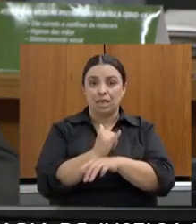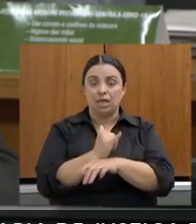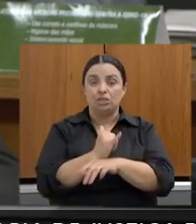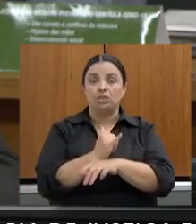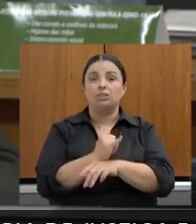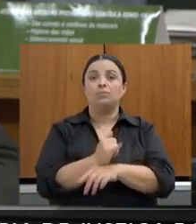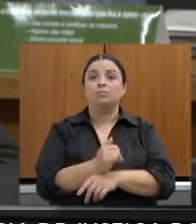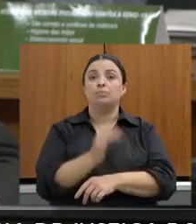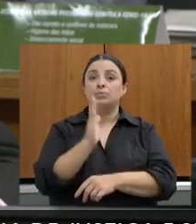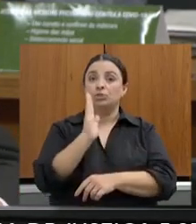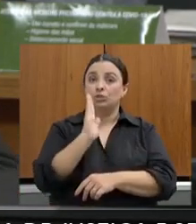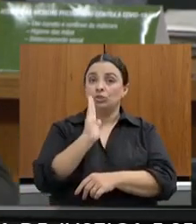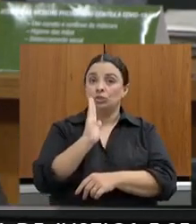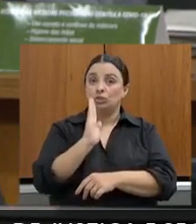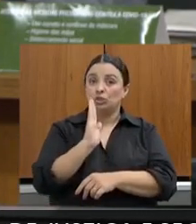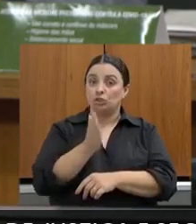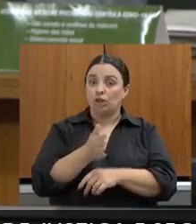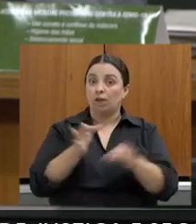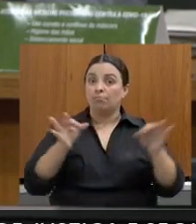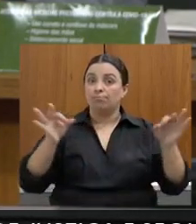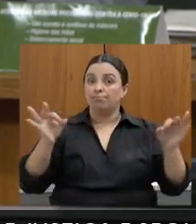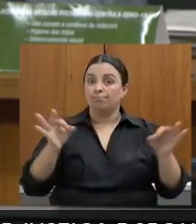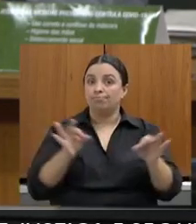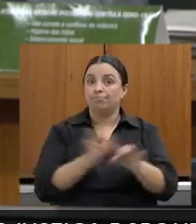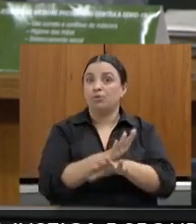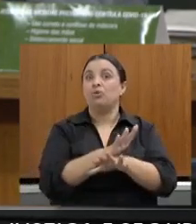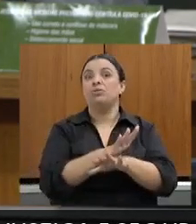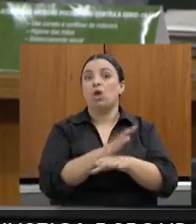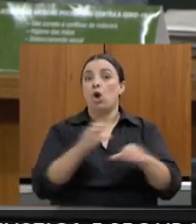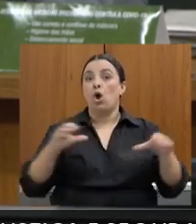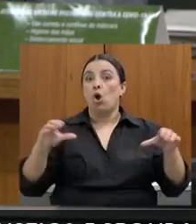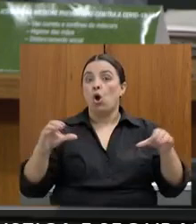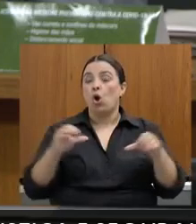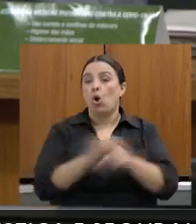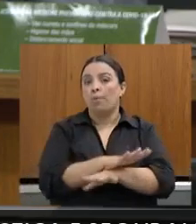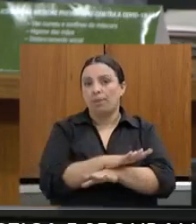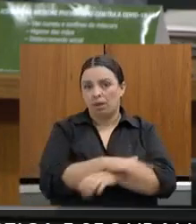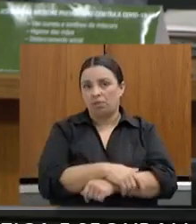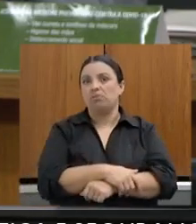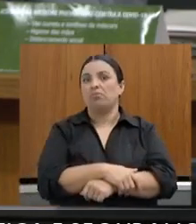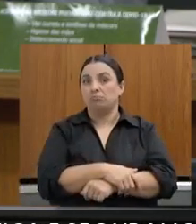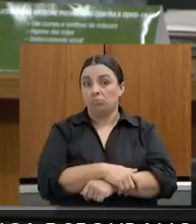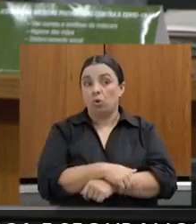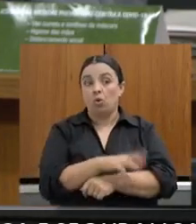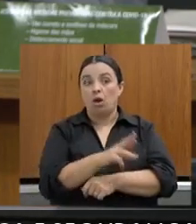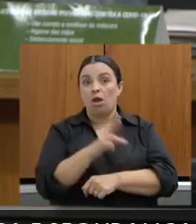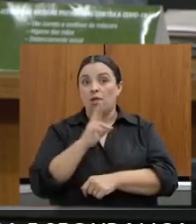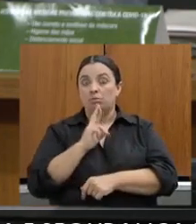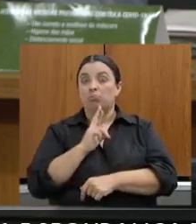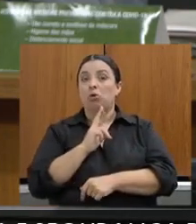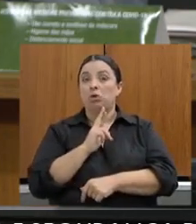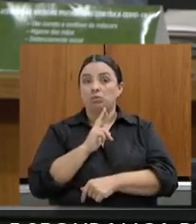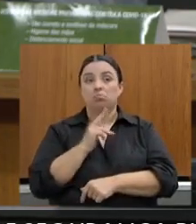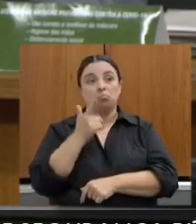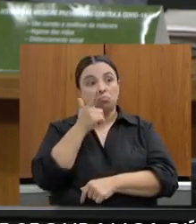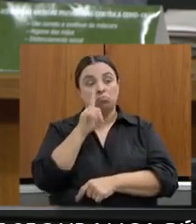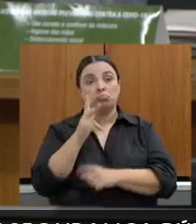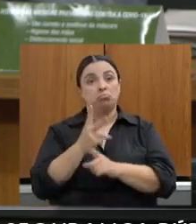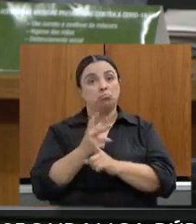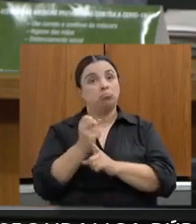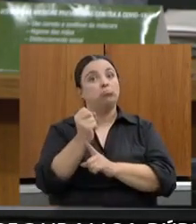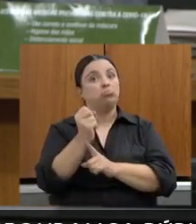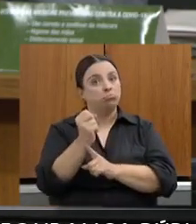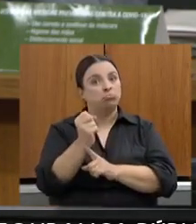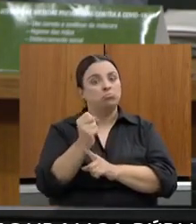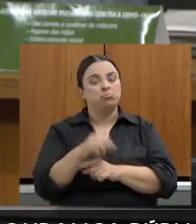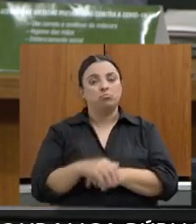é completas digamos assim com o resultado alcançado nós fizemos por